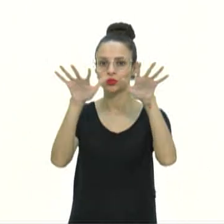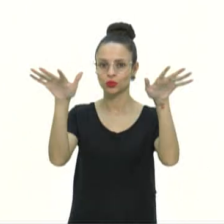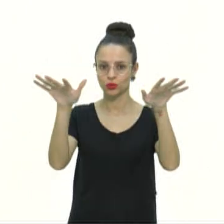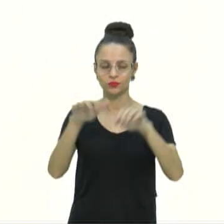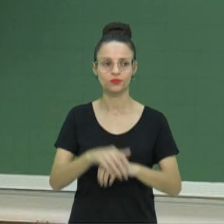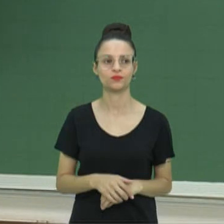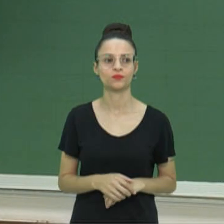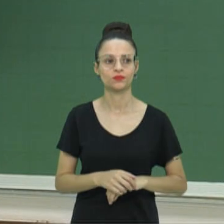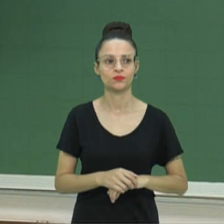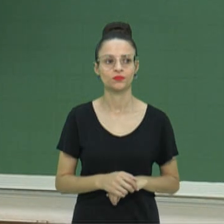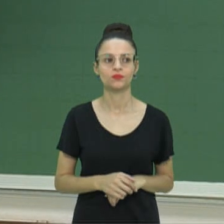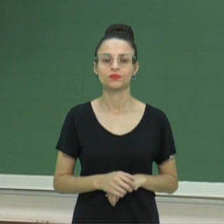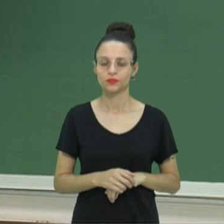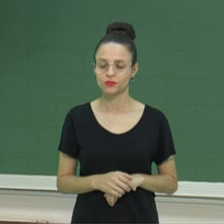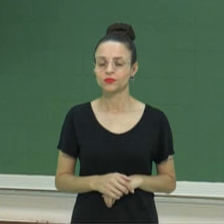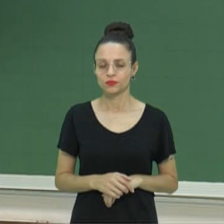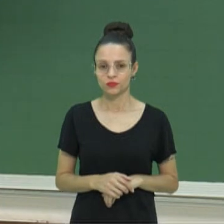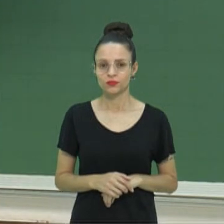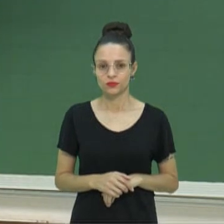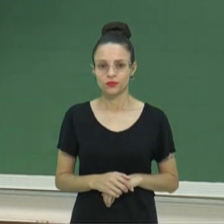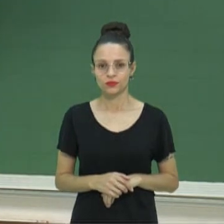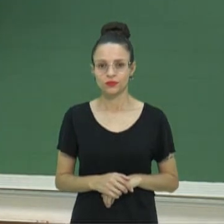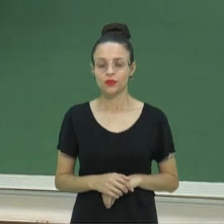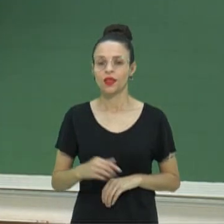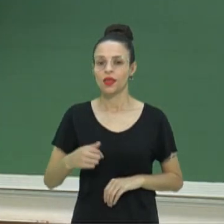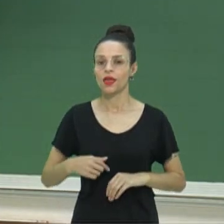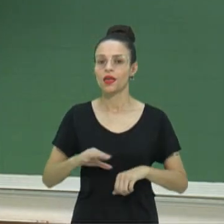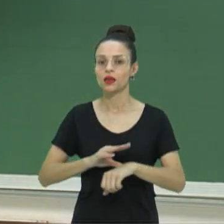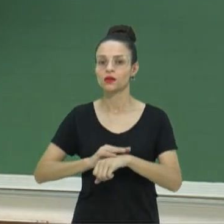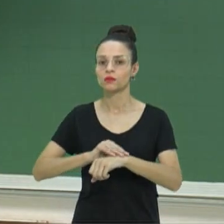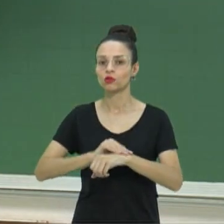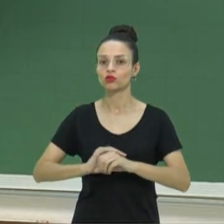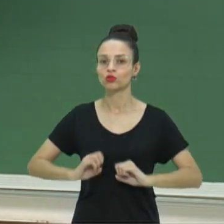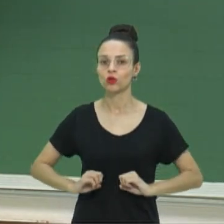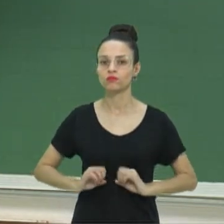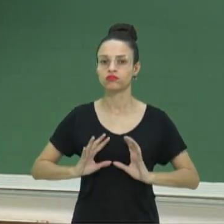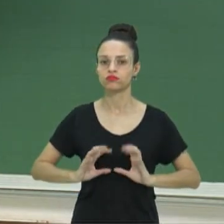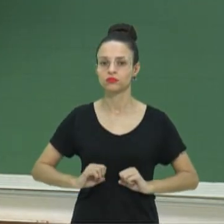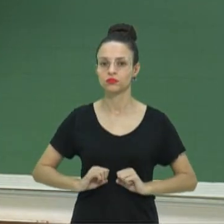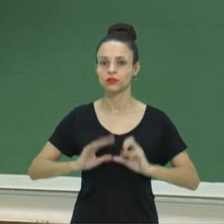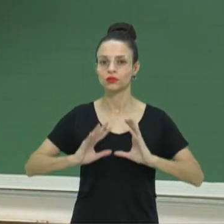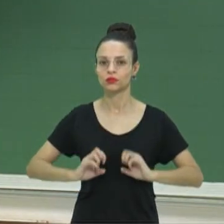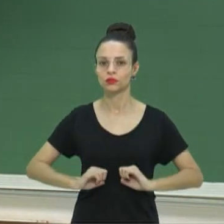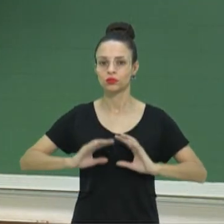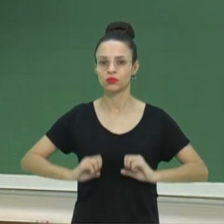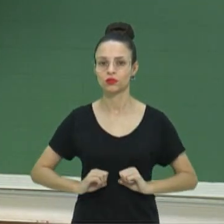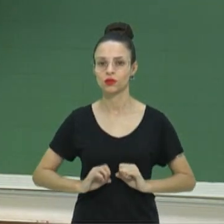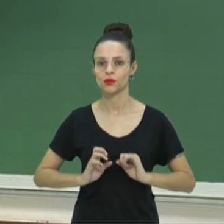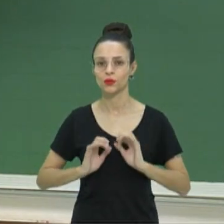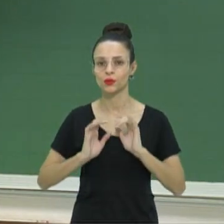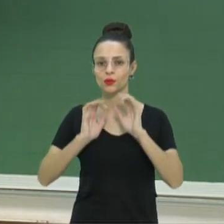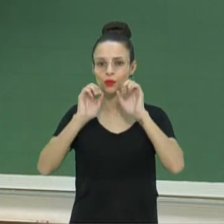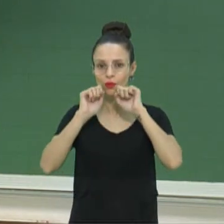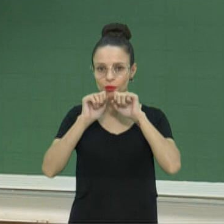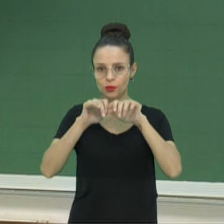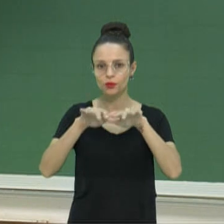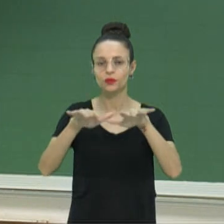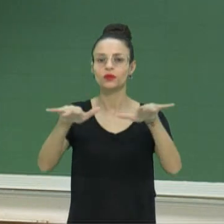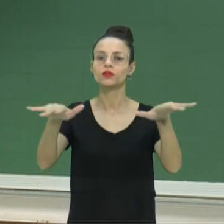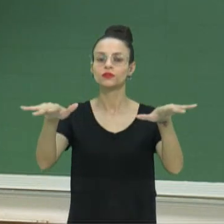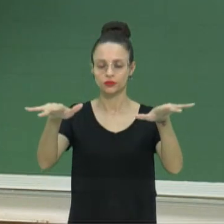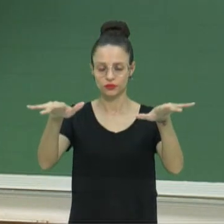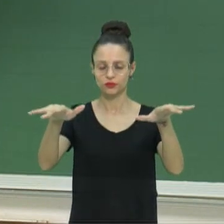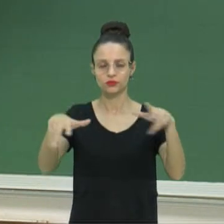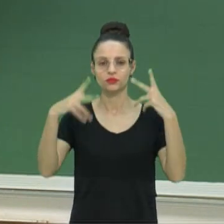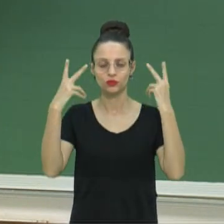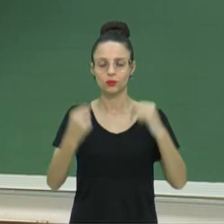Ali, o trabalho do músculo, né? Esse músculo impulsiona, o ar vai ser expelido para fora ali,